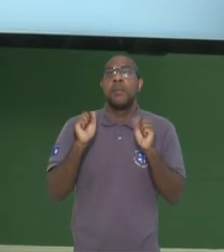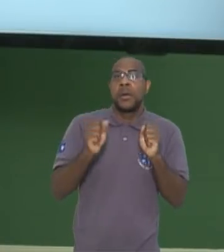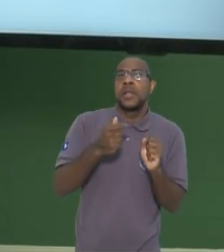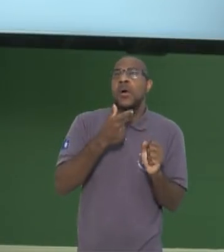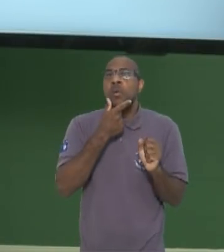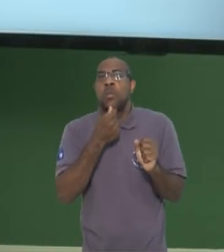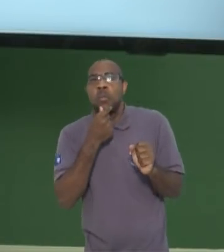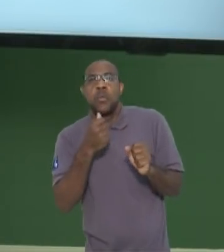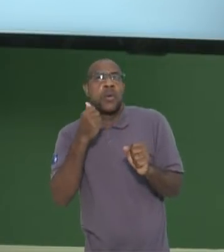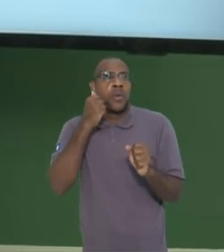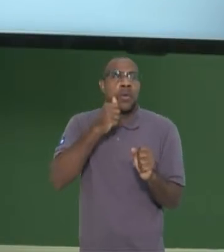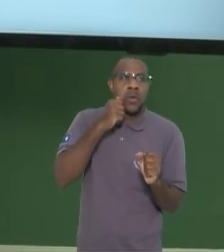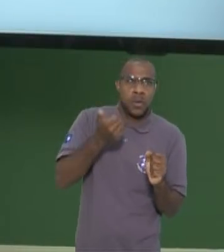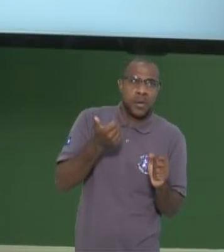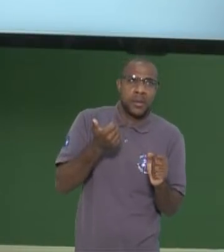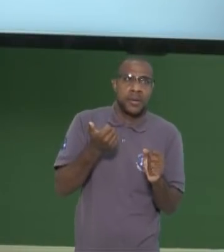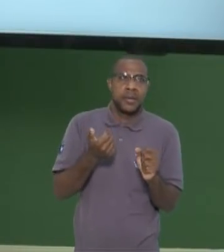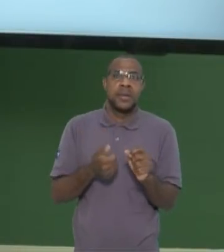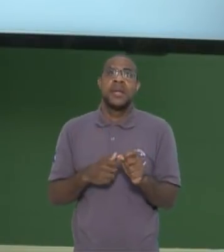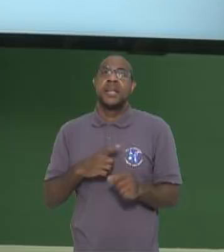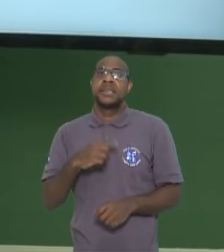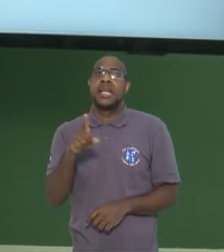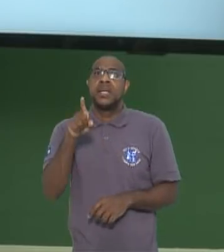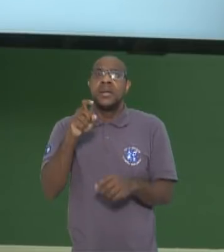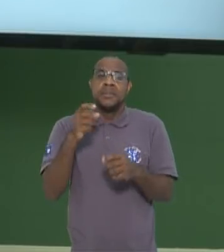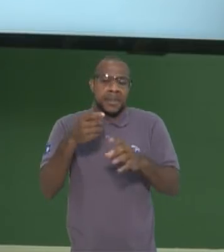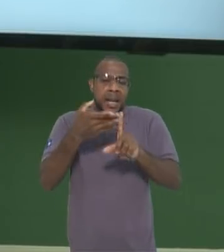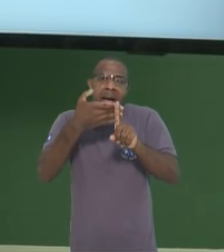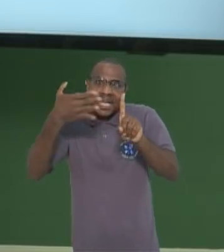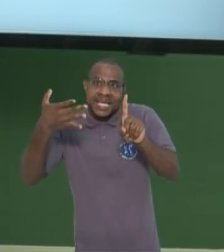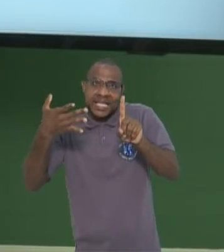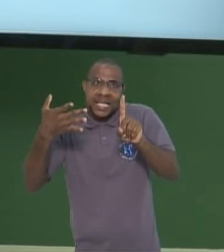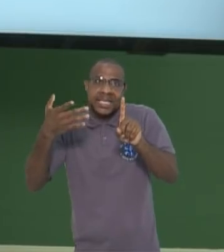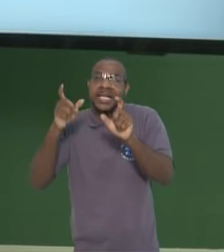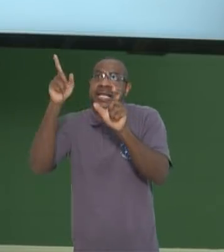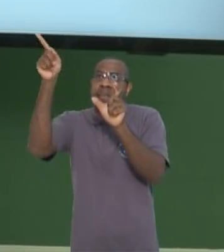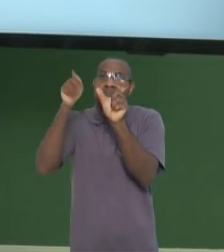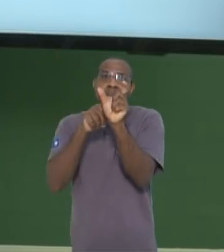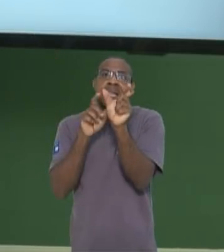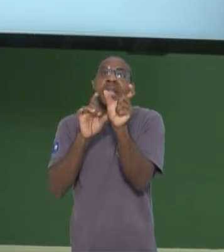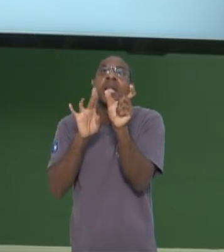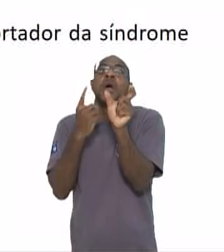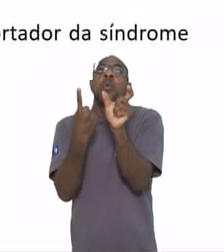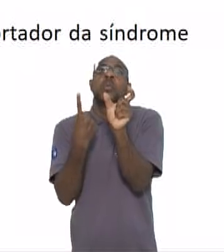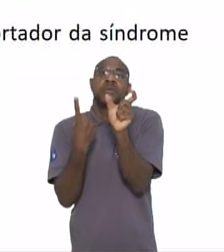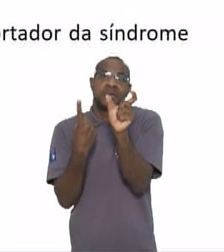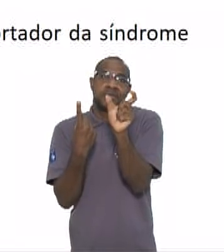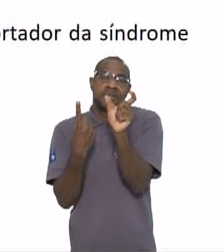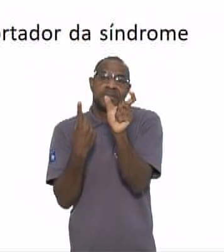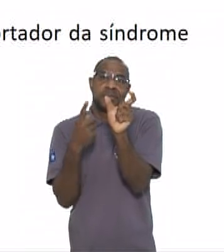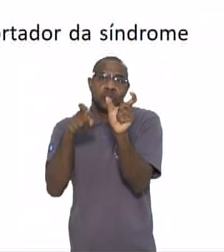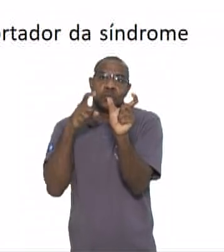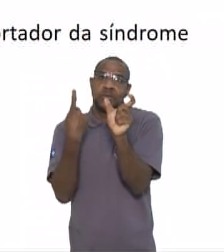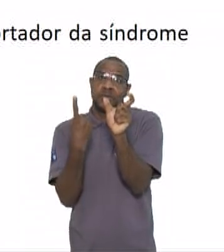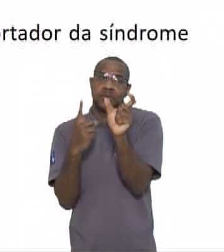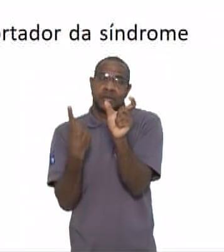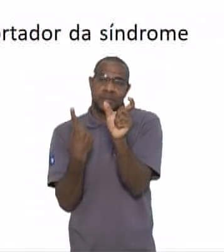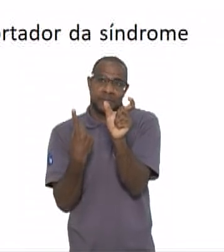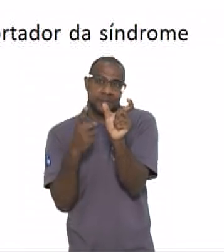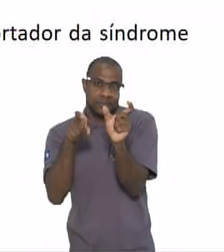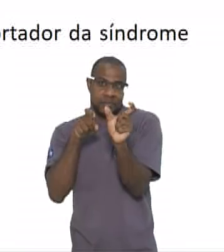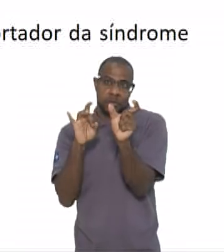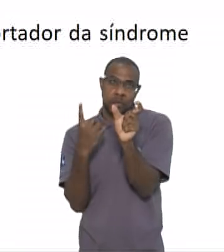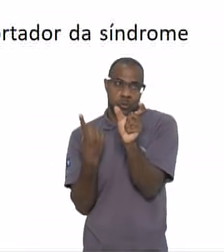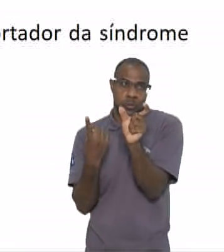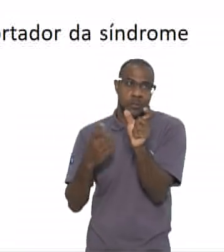ou mulheres? Síndrome de Turner tem um X só, não tem Y, então não pode ser homem. Pronto, a gente já achou qual que está incorreta. Vocês leram